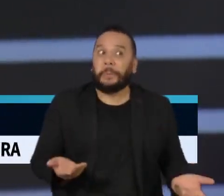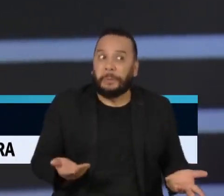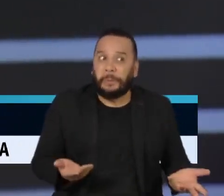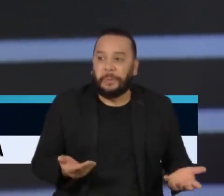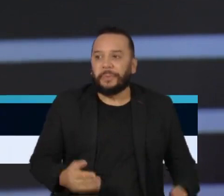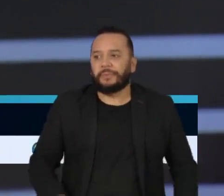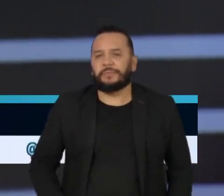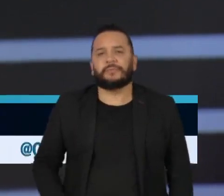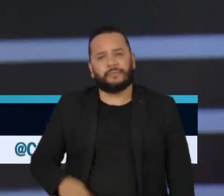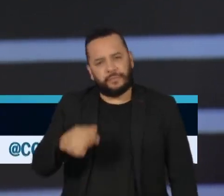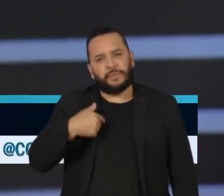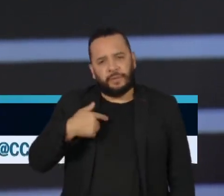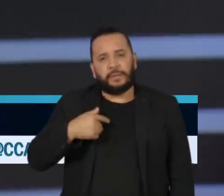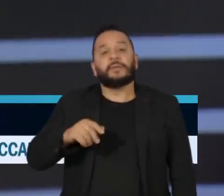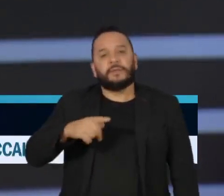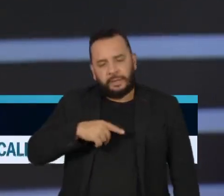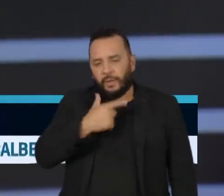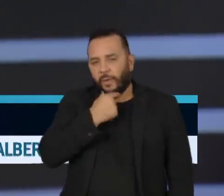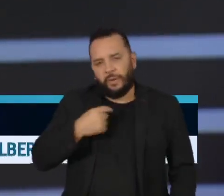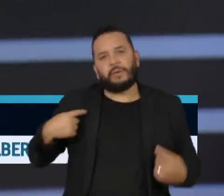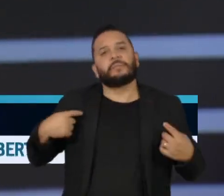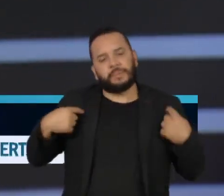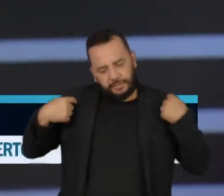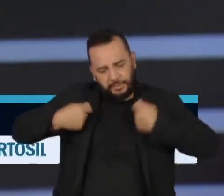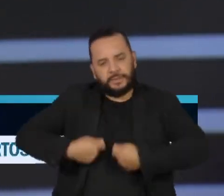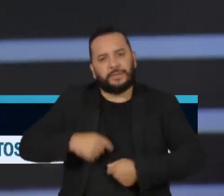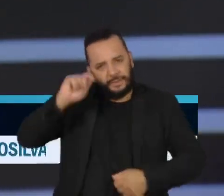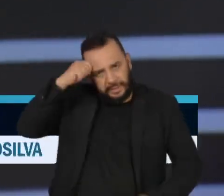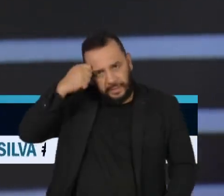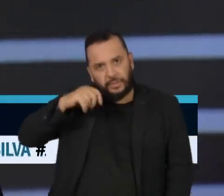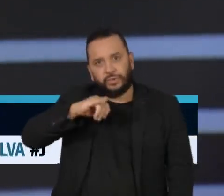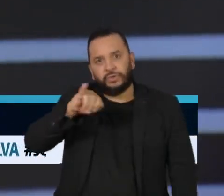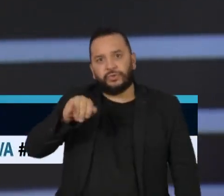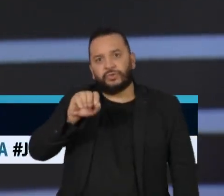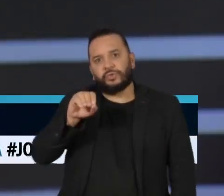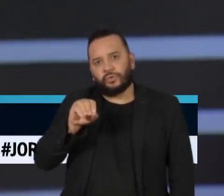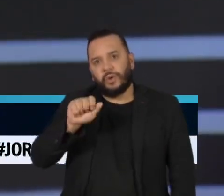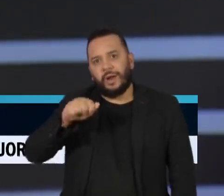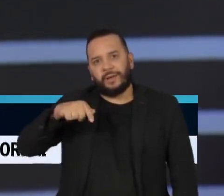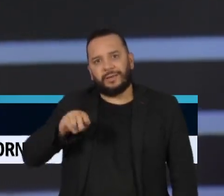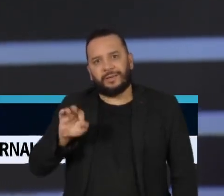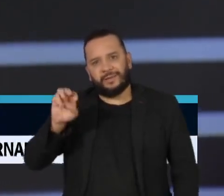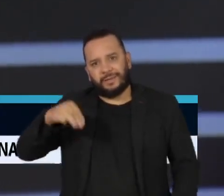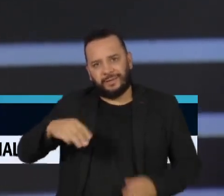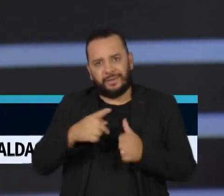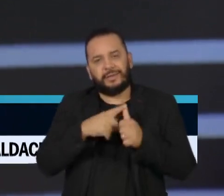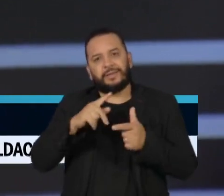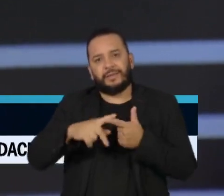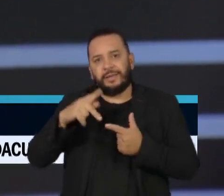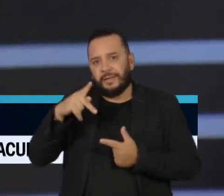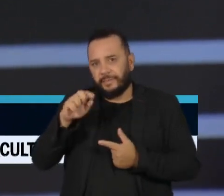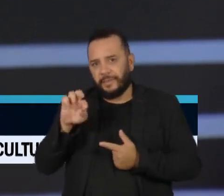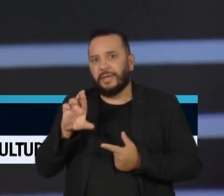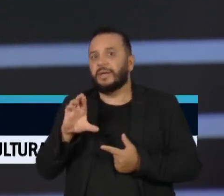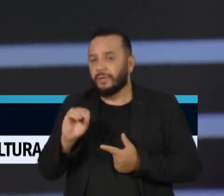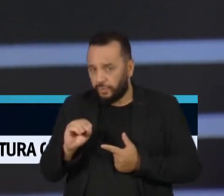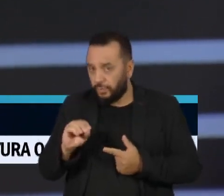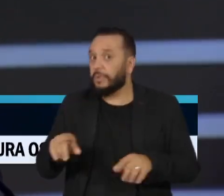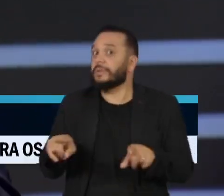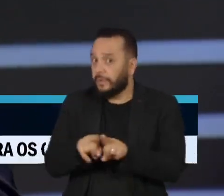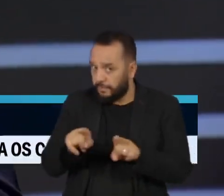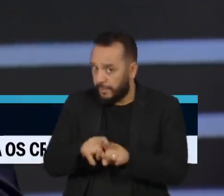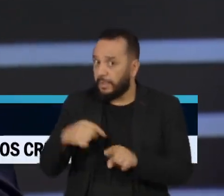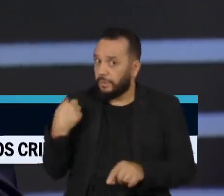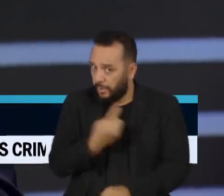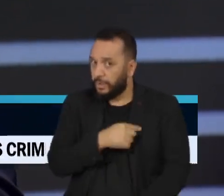ministros negros, homens, né? O Joaquim Barbosa, o Pedro Lessa, lá atrás. Nós tivemos um presidente negro, o Nilo Peçanha, que muitas vezes as